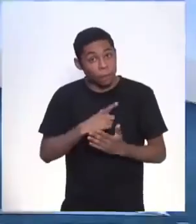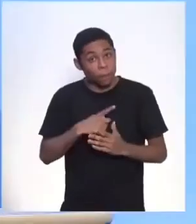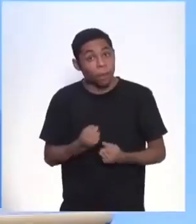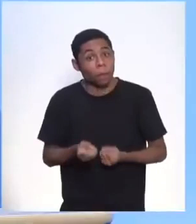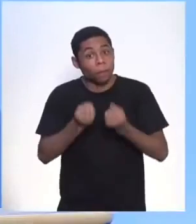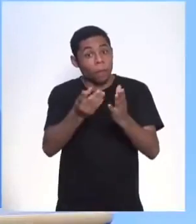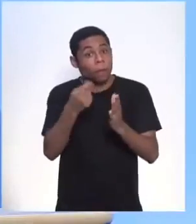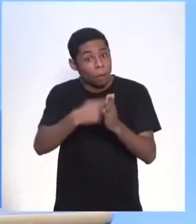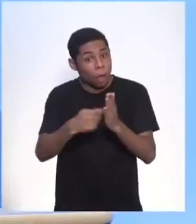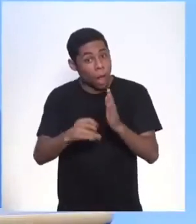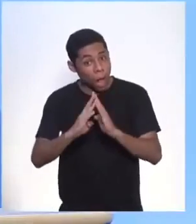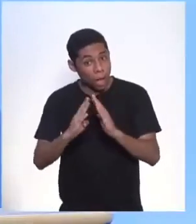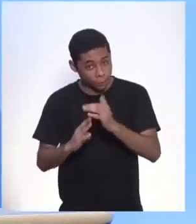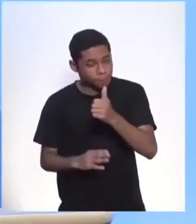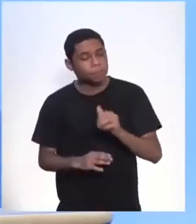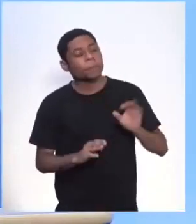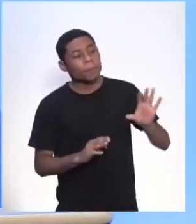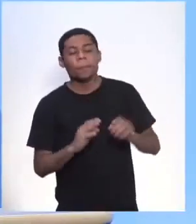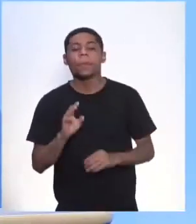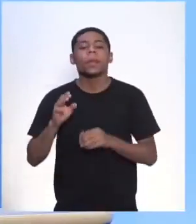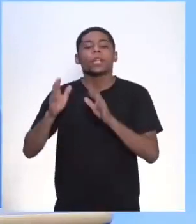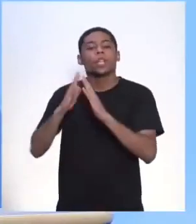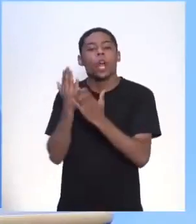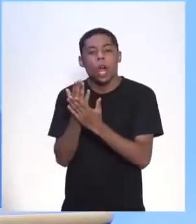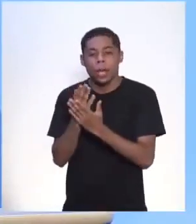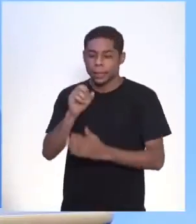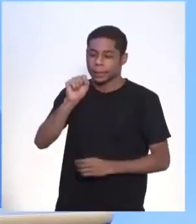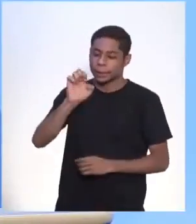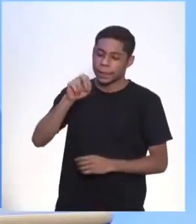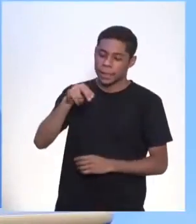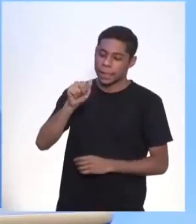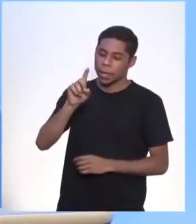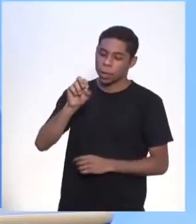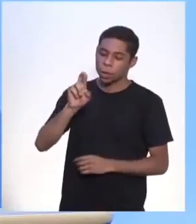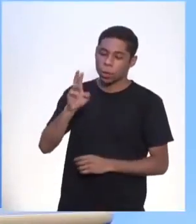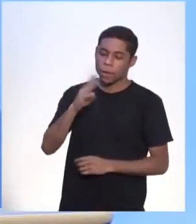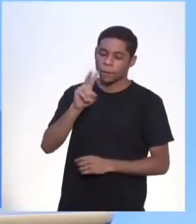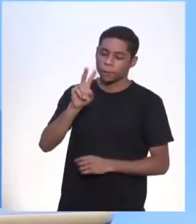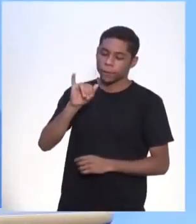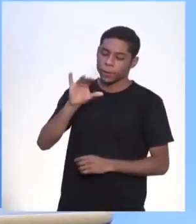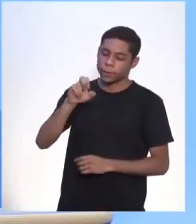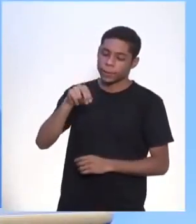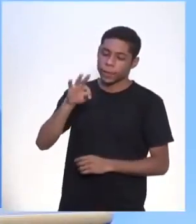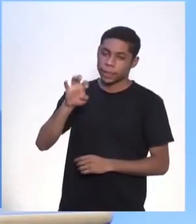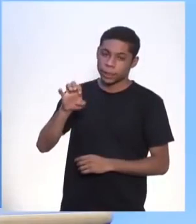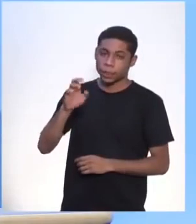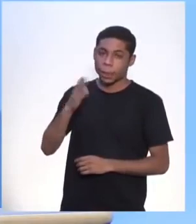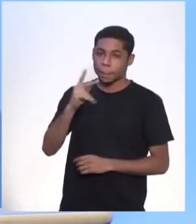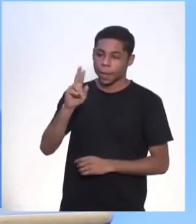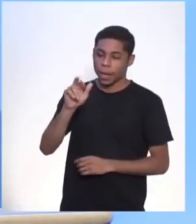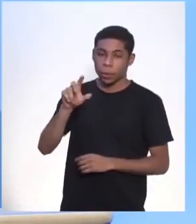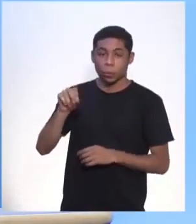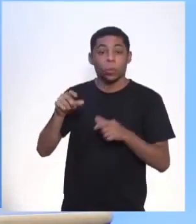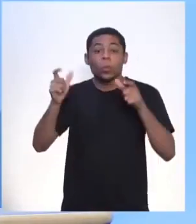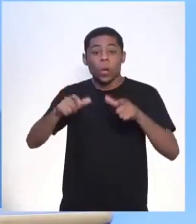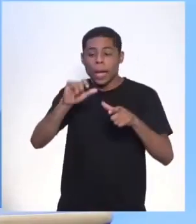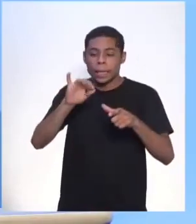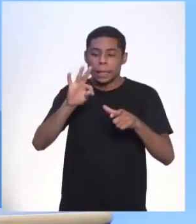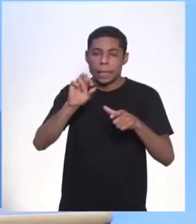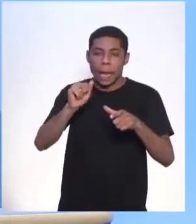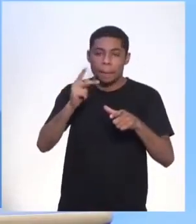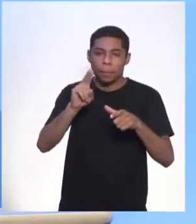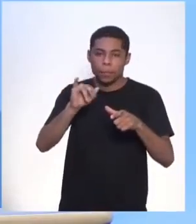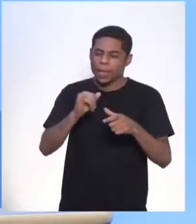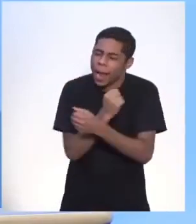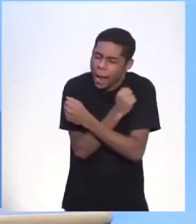Queria mandar aqui um bom dia para os alunos da Escola Estadual Senador Vicente Prado de Itapuí, participando também,